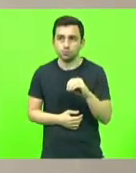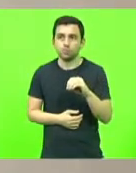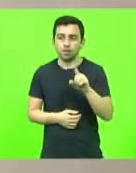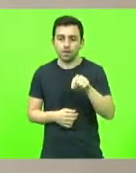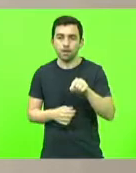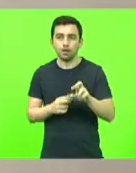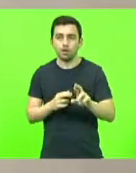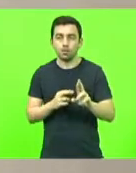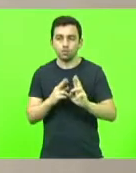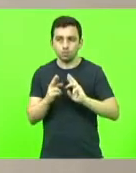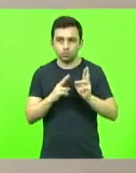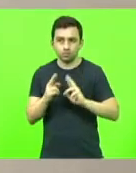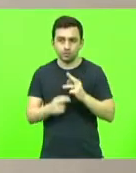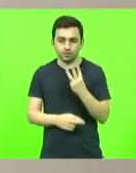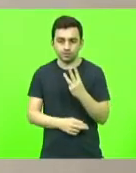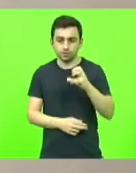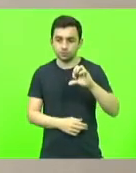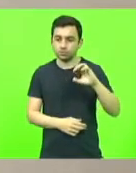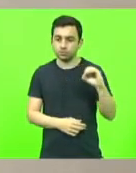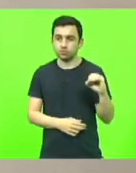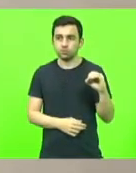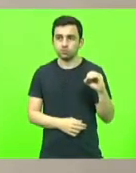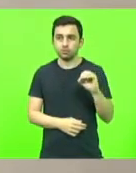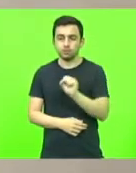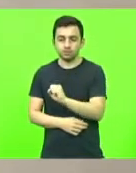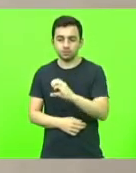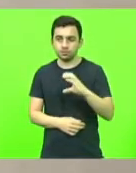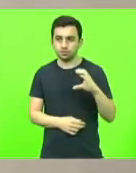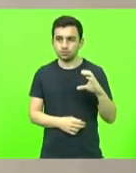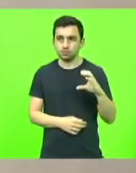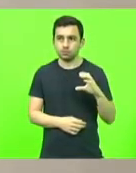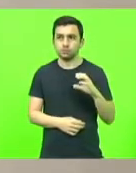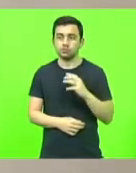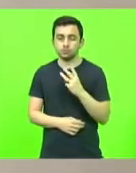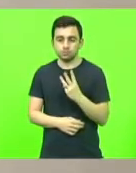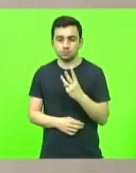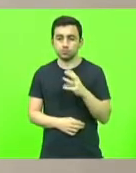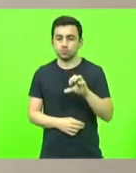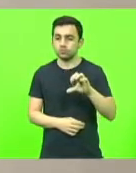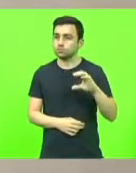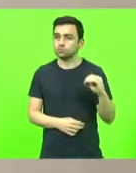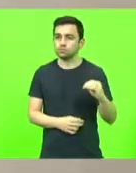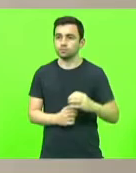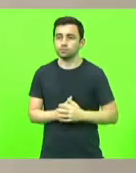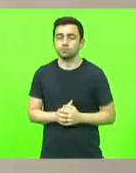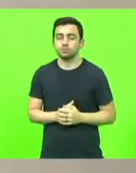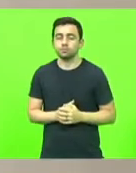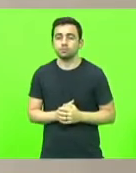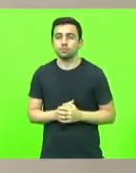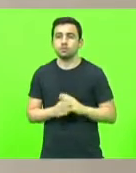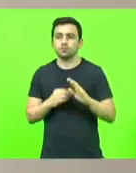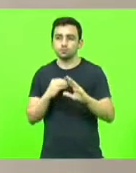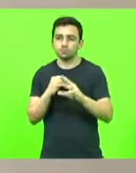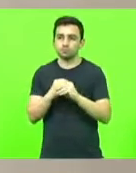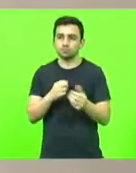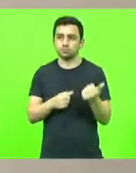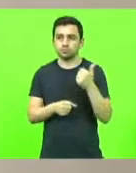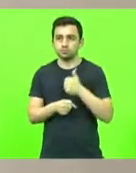número 390. SC 390, emenda